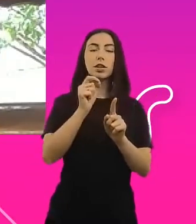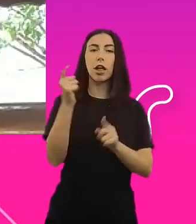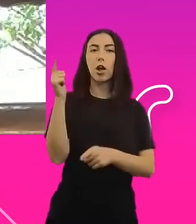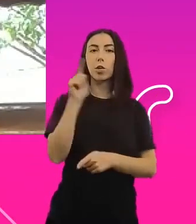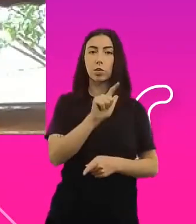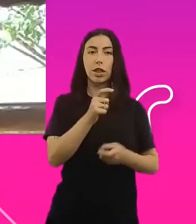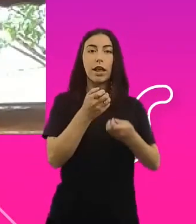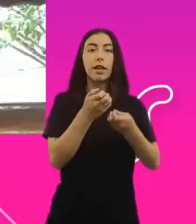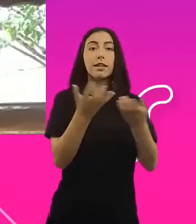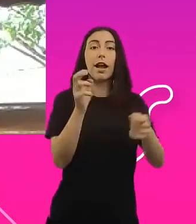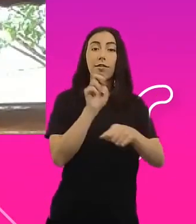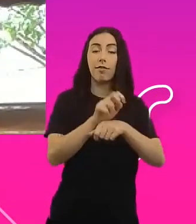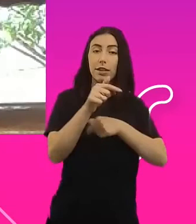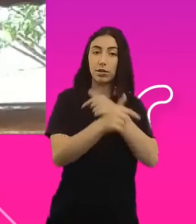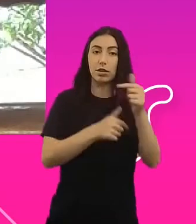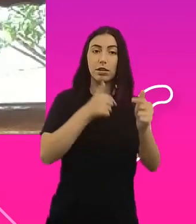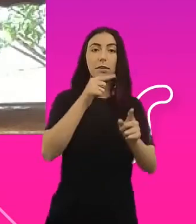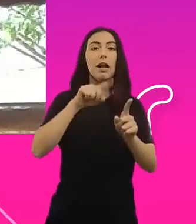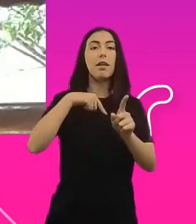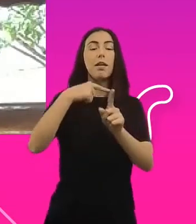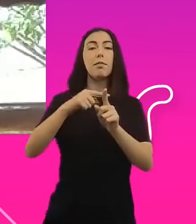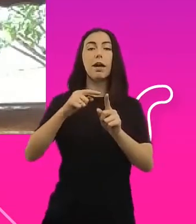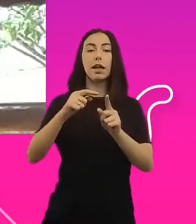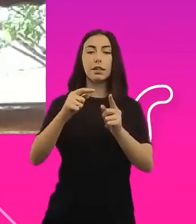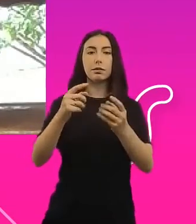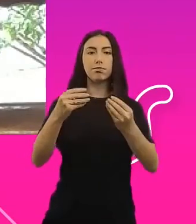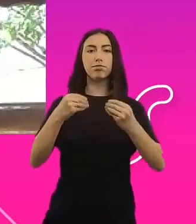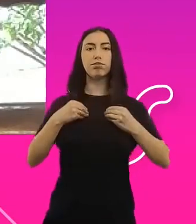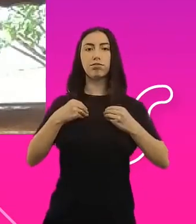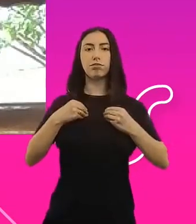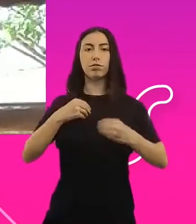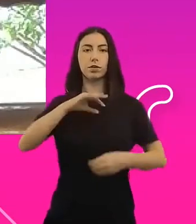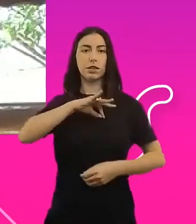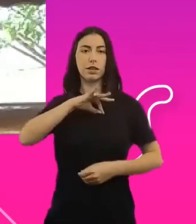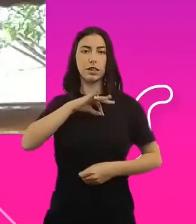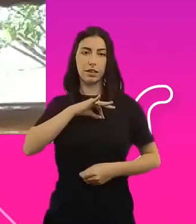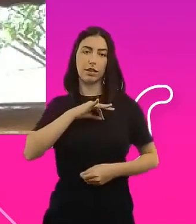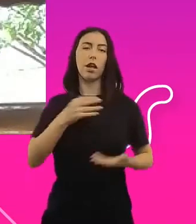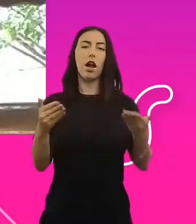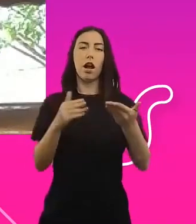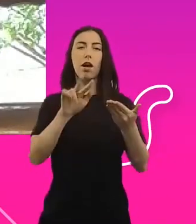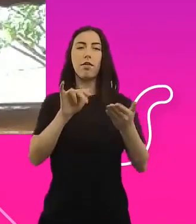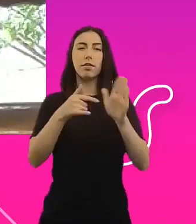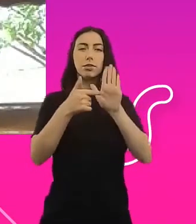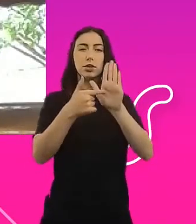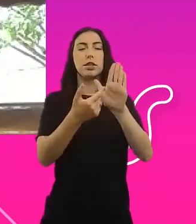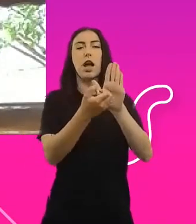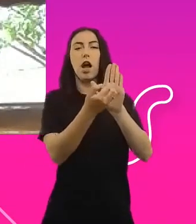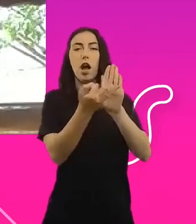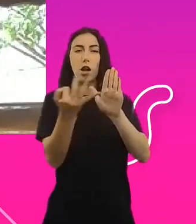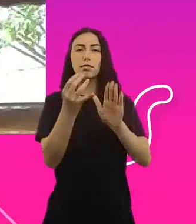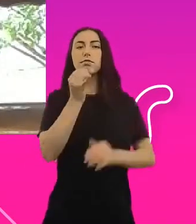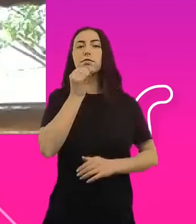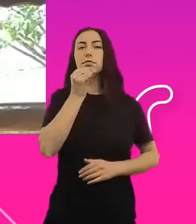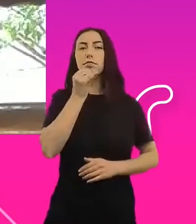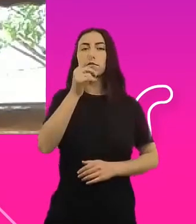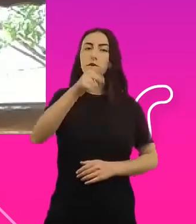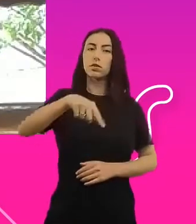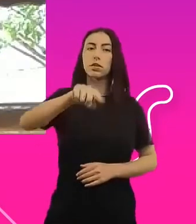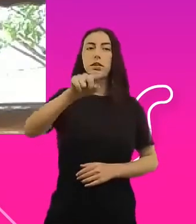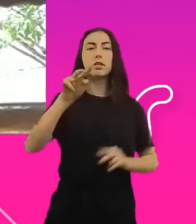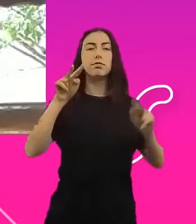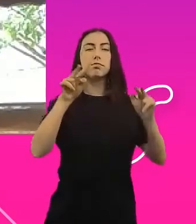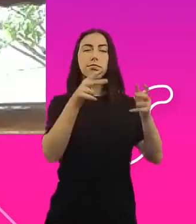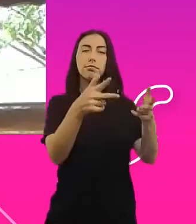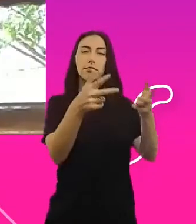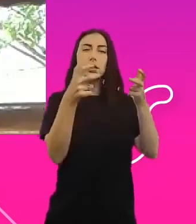da geração de renda. Então, eu vou trazer alguns casos aqui, né, para a gente, enfim, casos que ilustram muito bem isso,